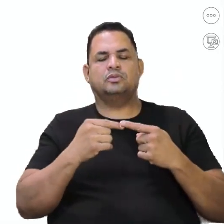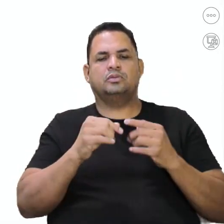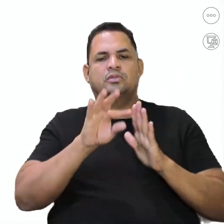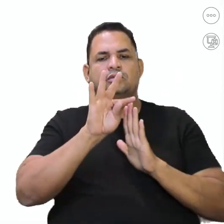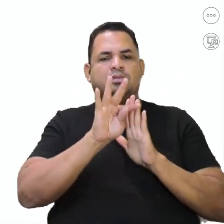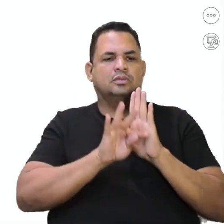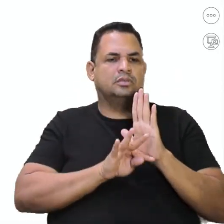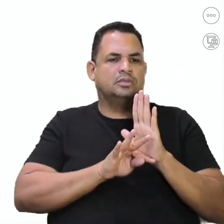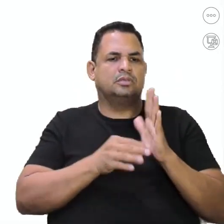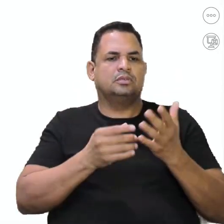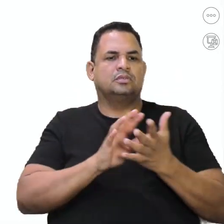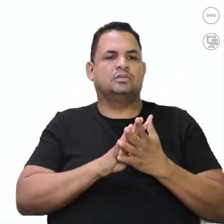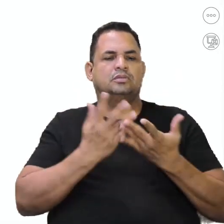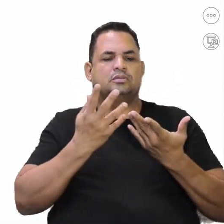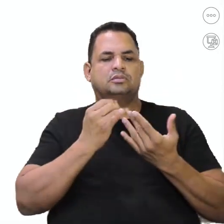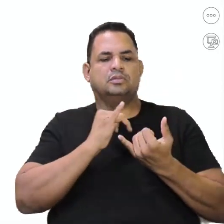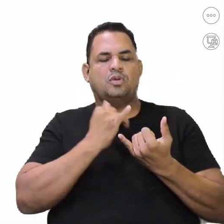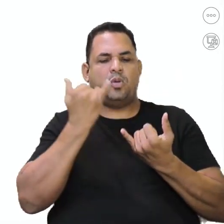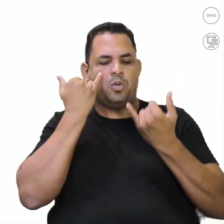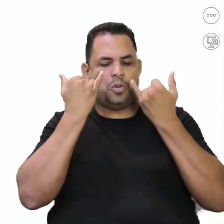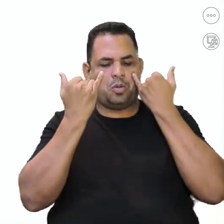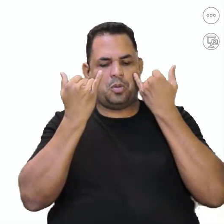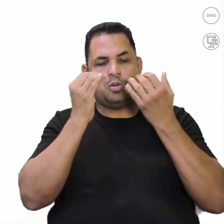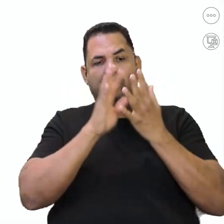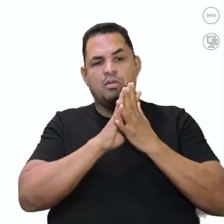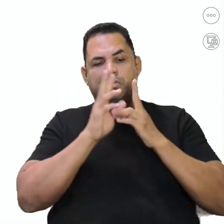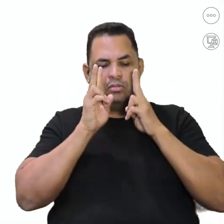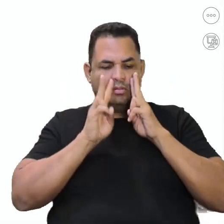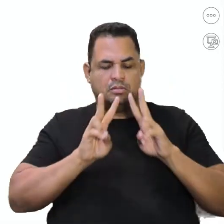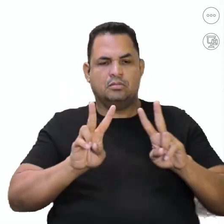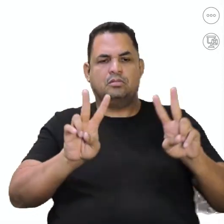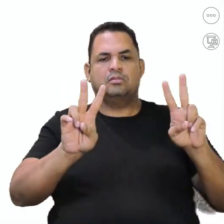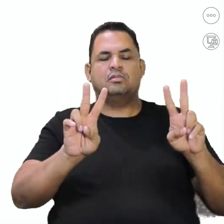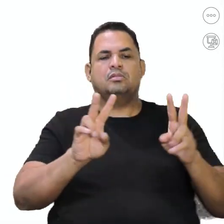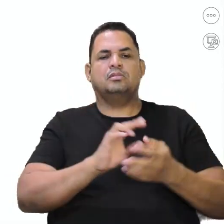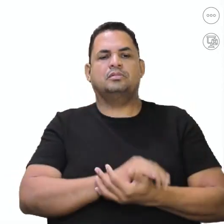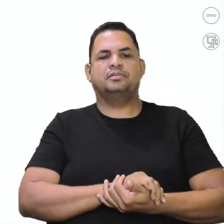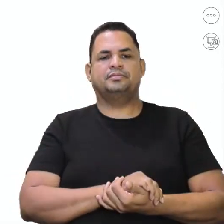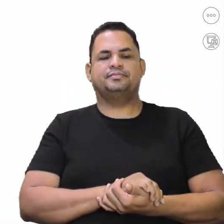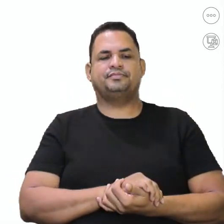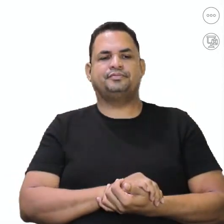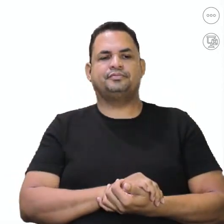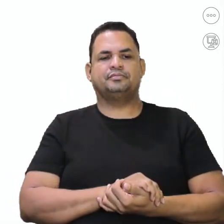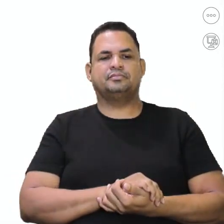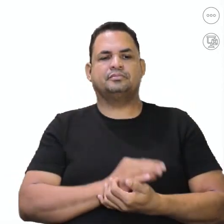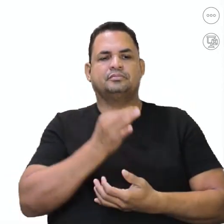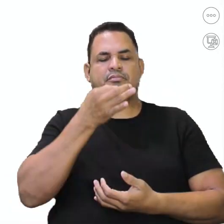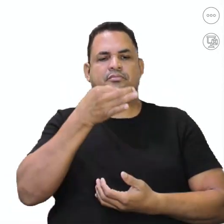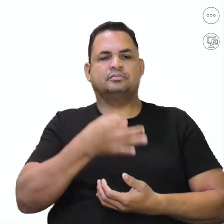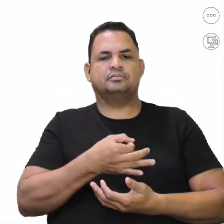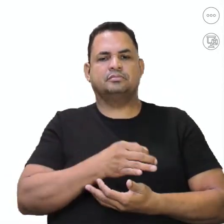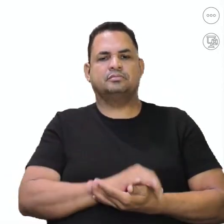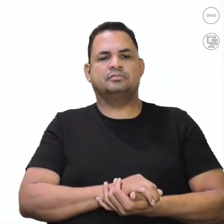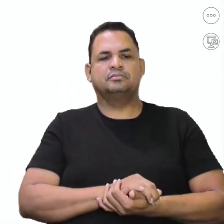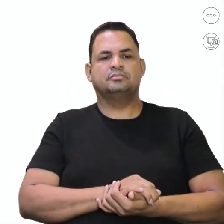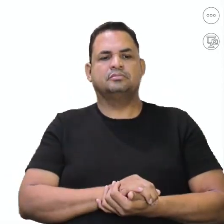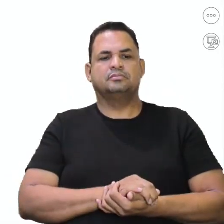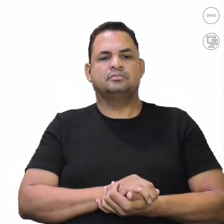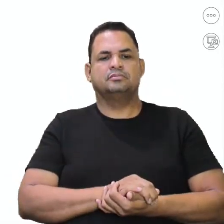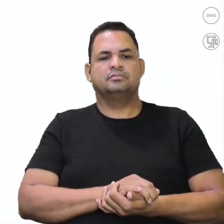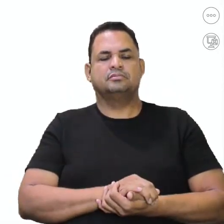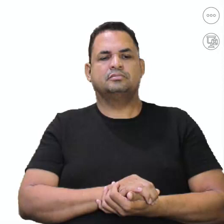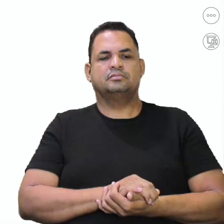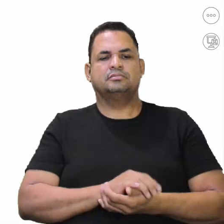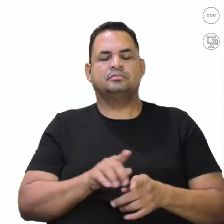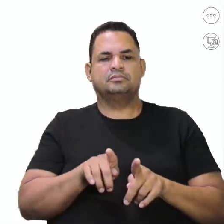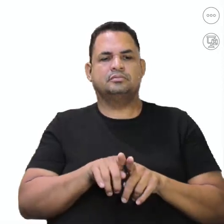text and visual information. Ele combina texto e informação visual, certo? E